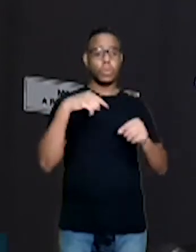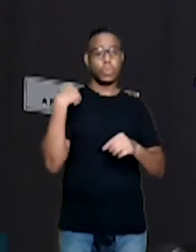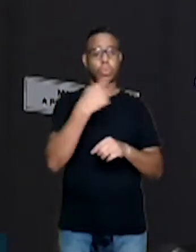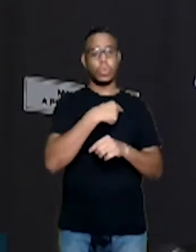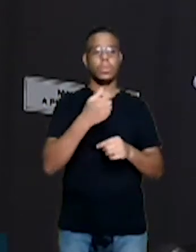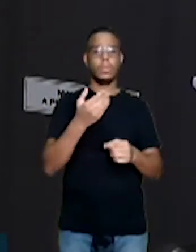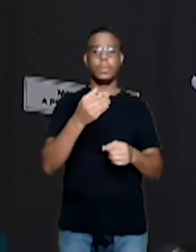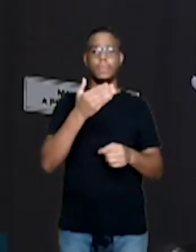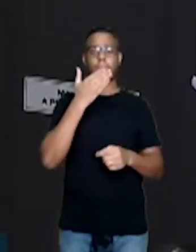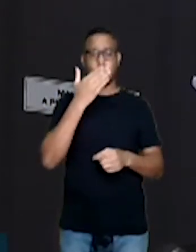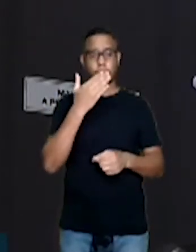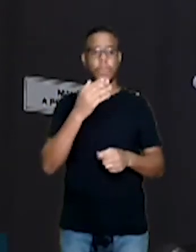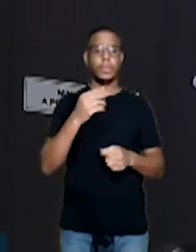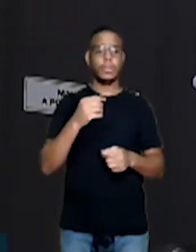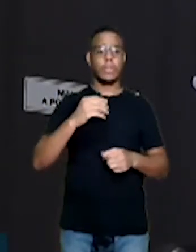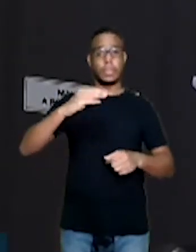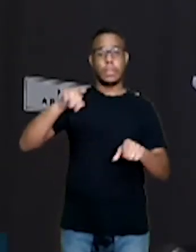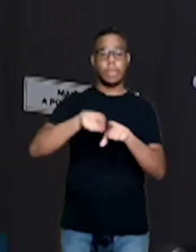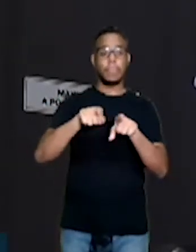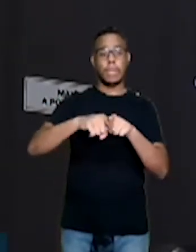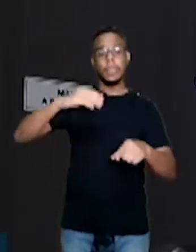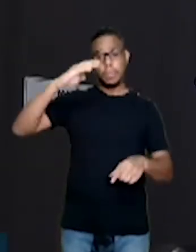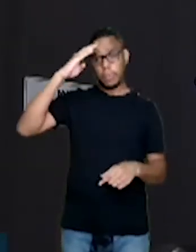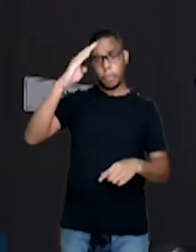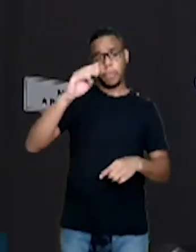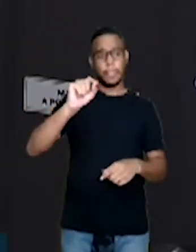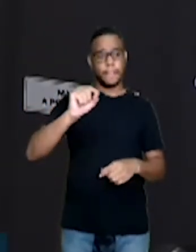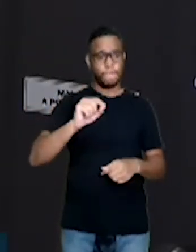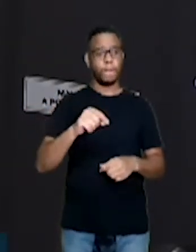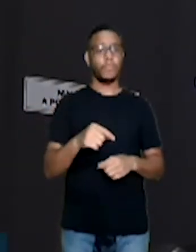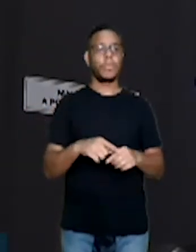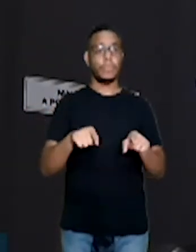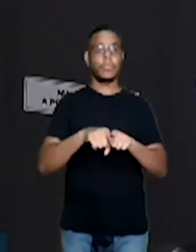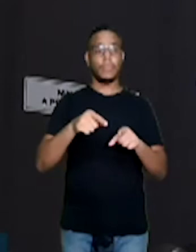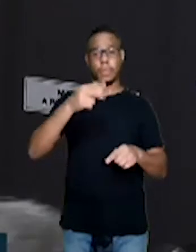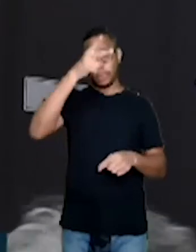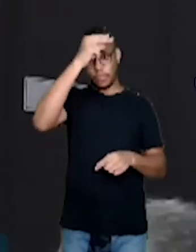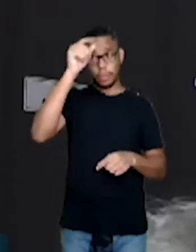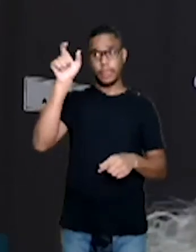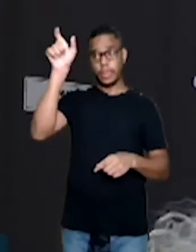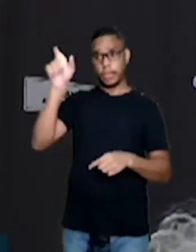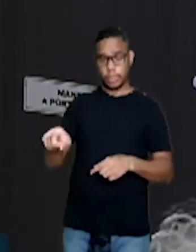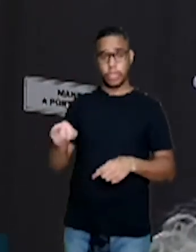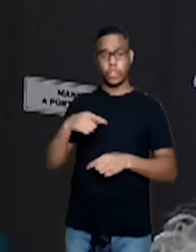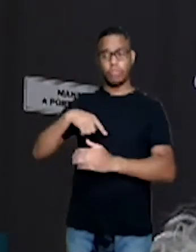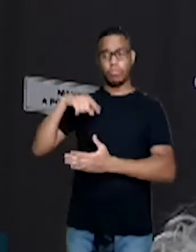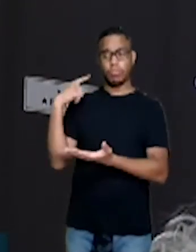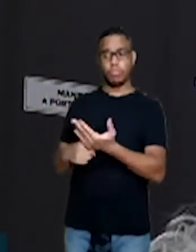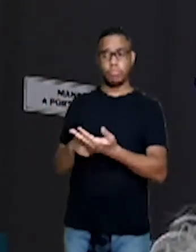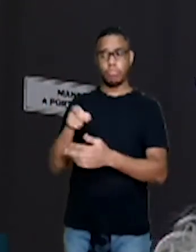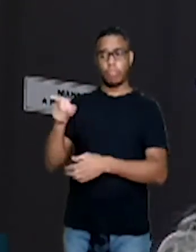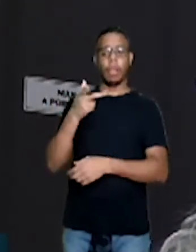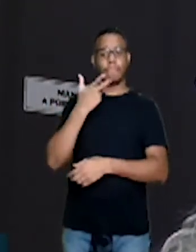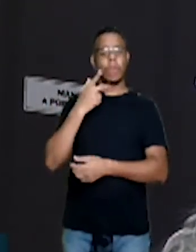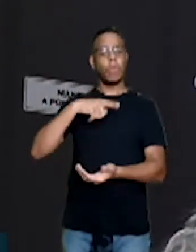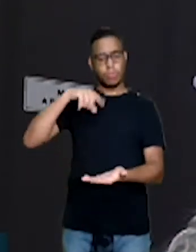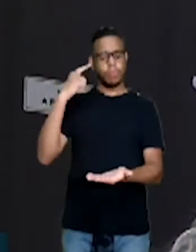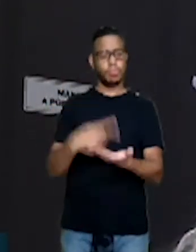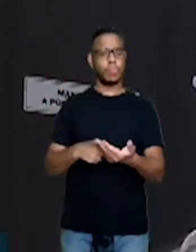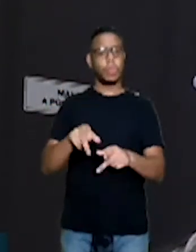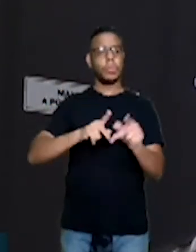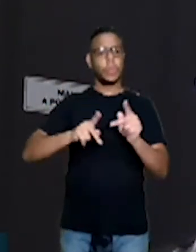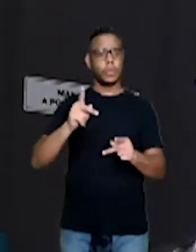mas principalmente aquilo que o prefeito municipal se comprometeu com a população. Não só o